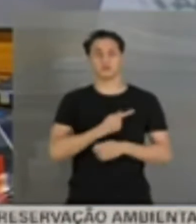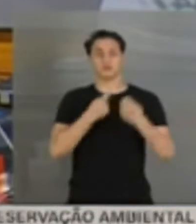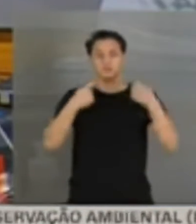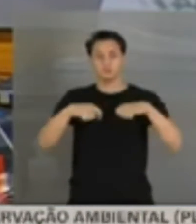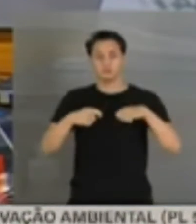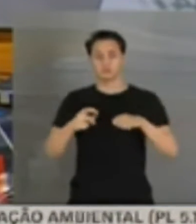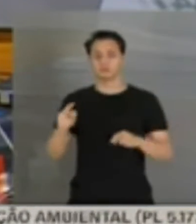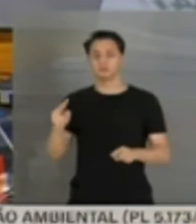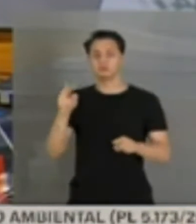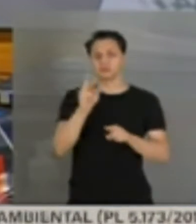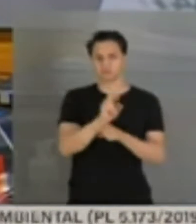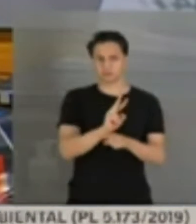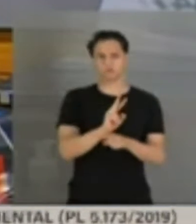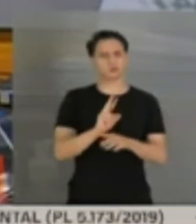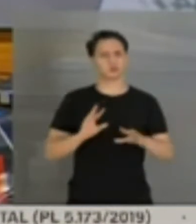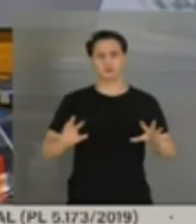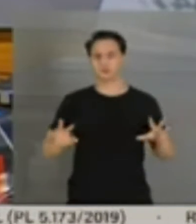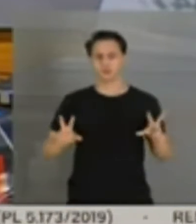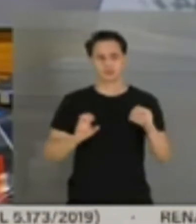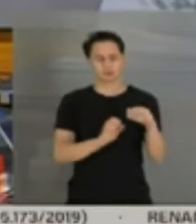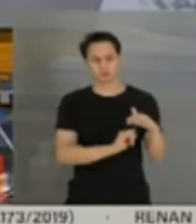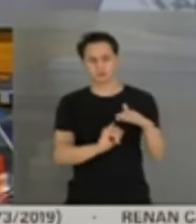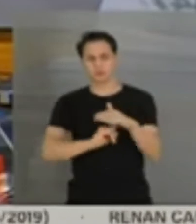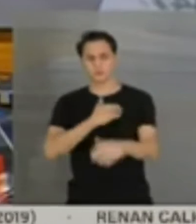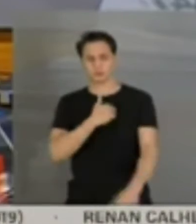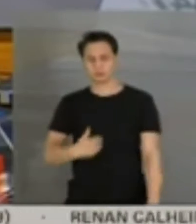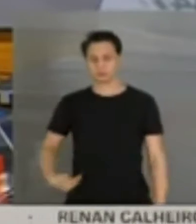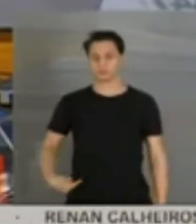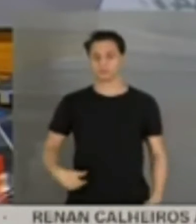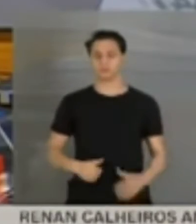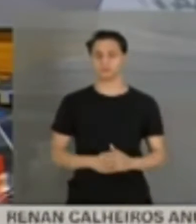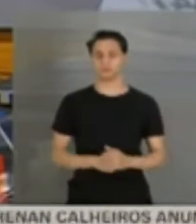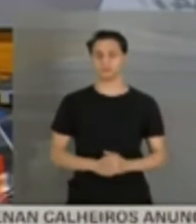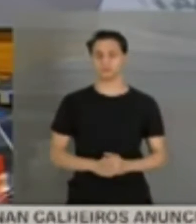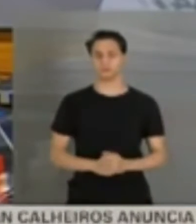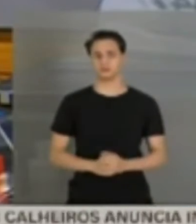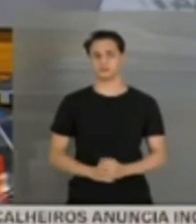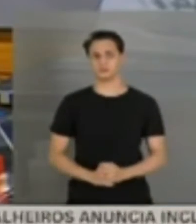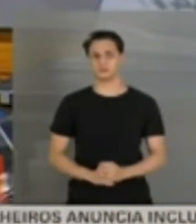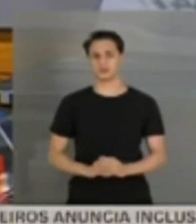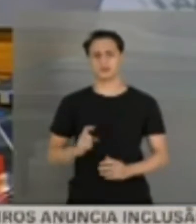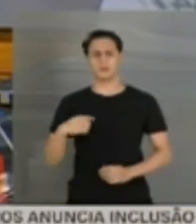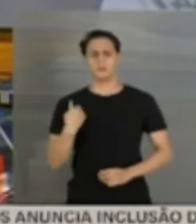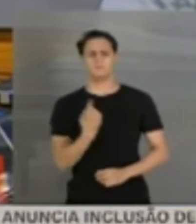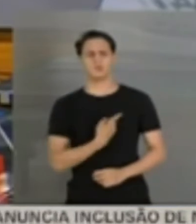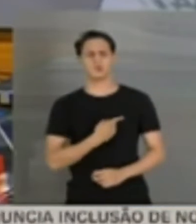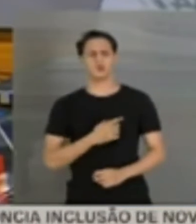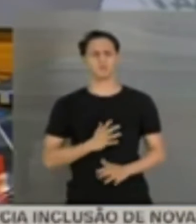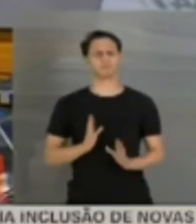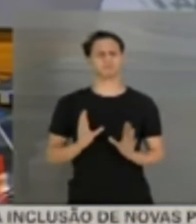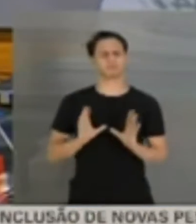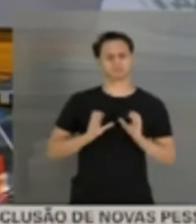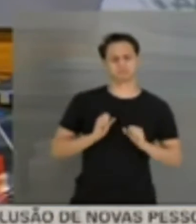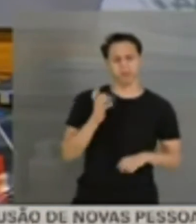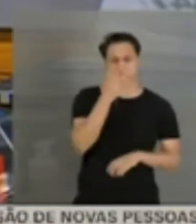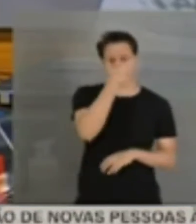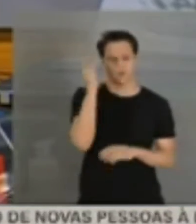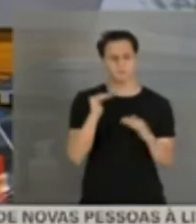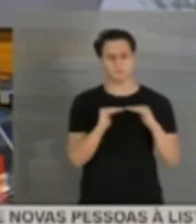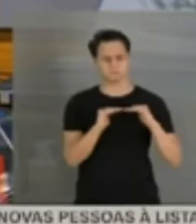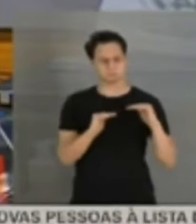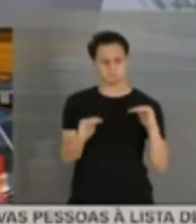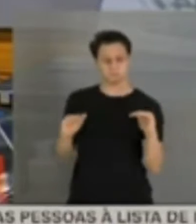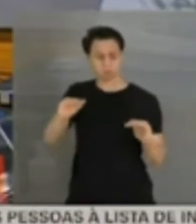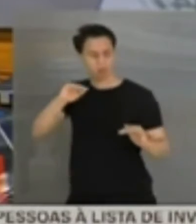senador Girão, as instituições, mas não podemos aceitar que ninguém venha se achar acima